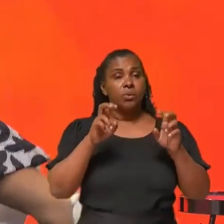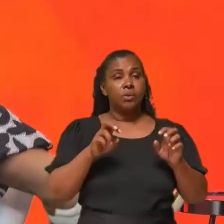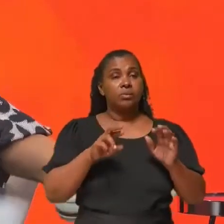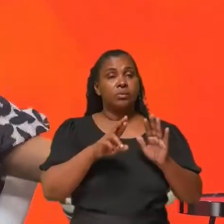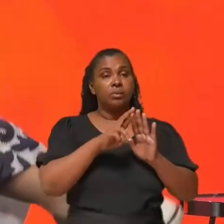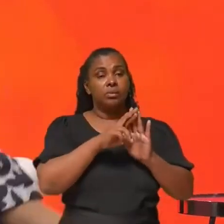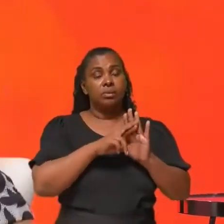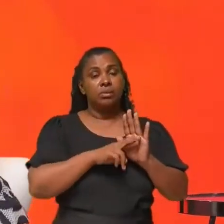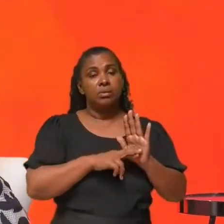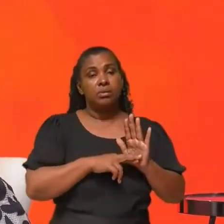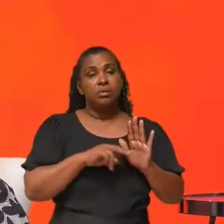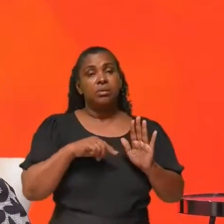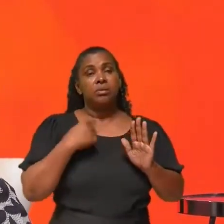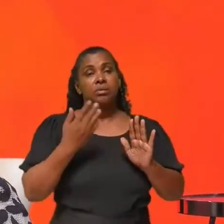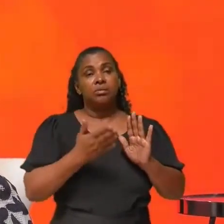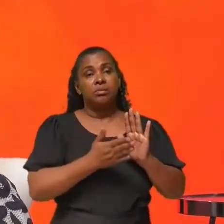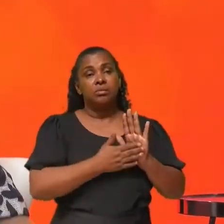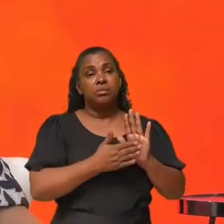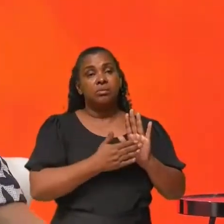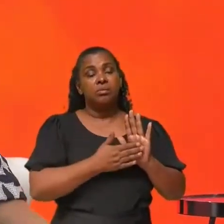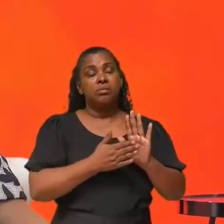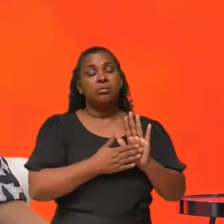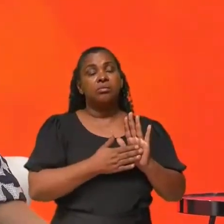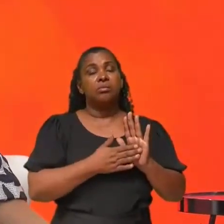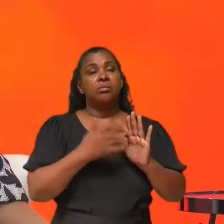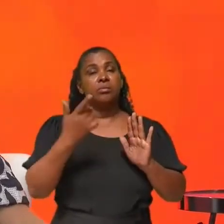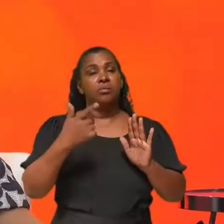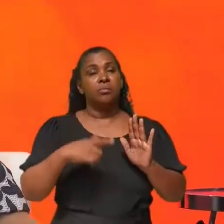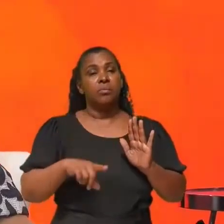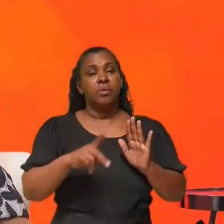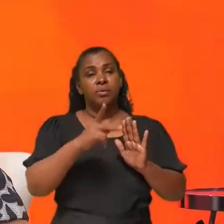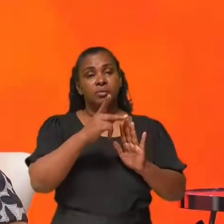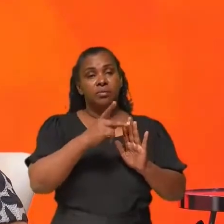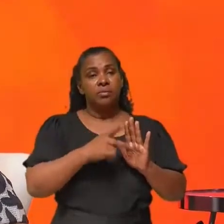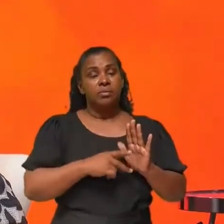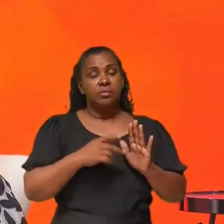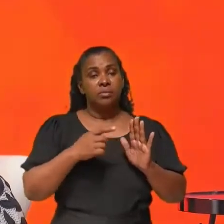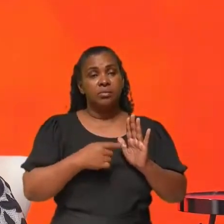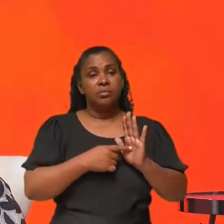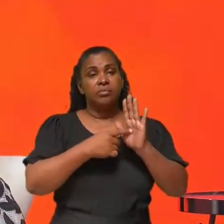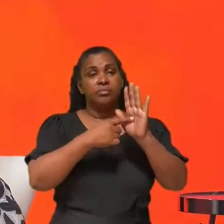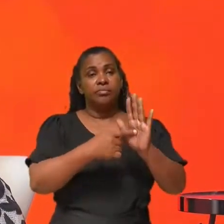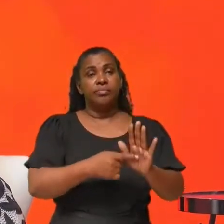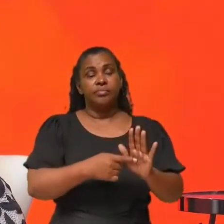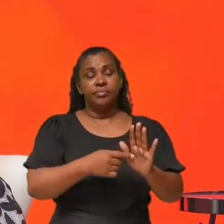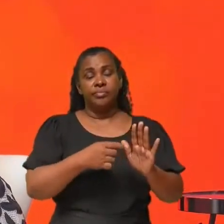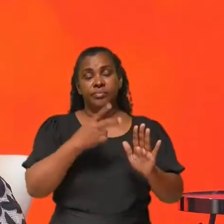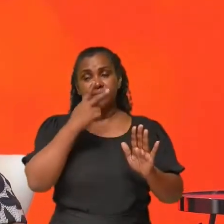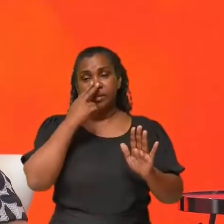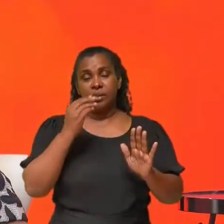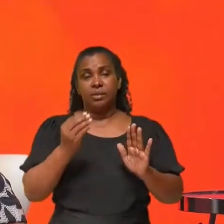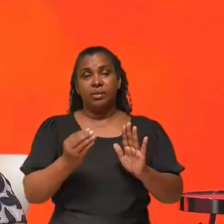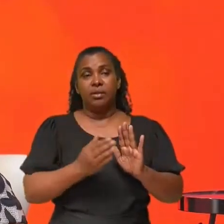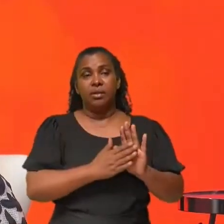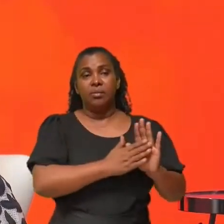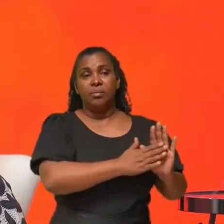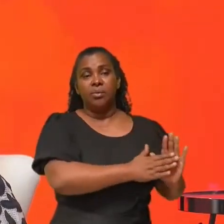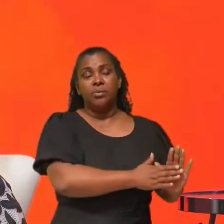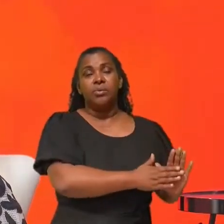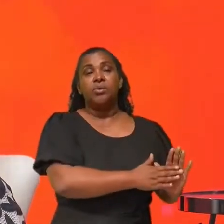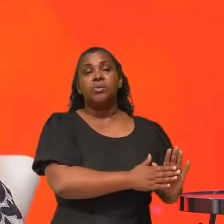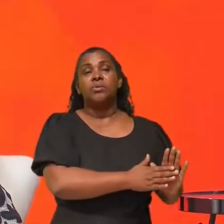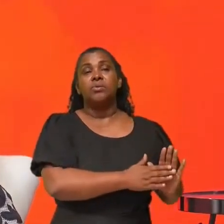mais visibilidade no nosso programa e acabou deixando de lado, né, aqueles temas clássicos da democratização da